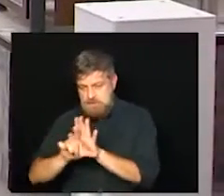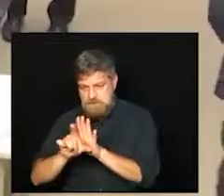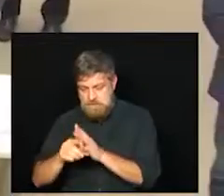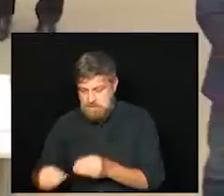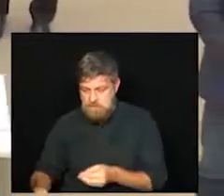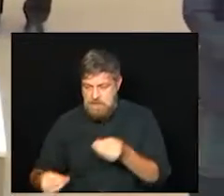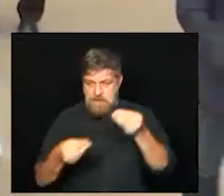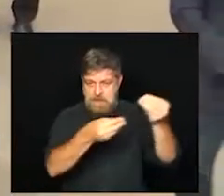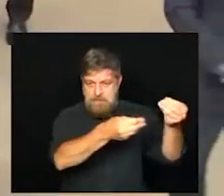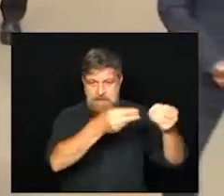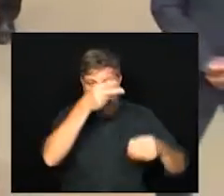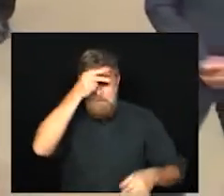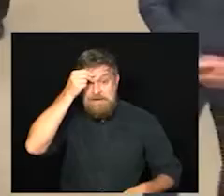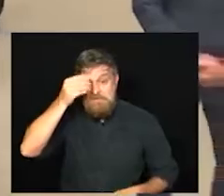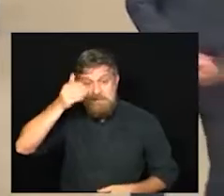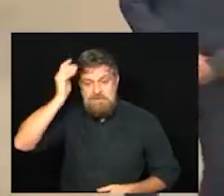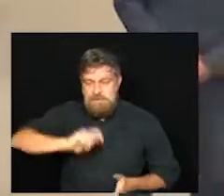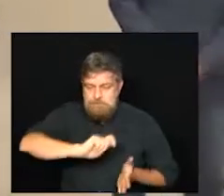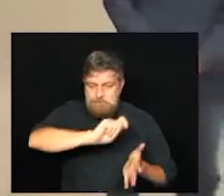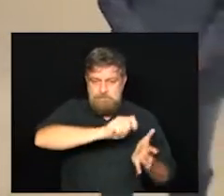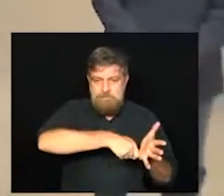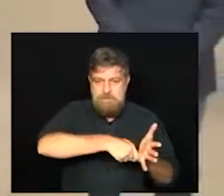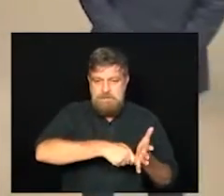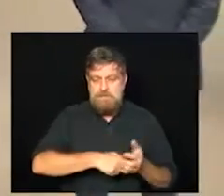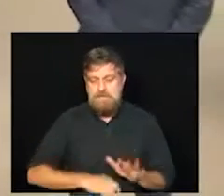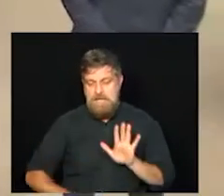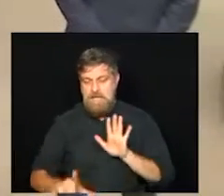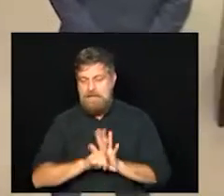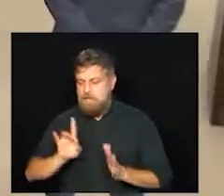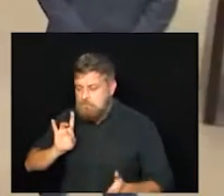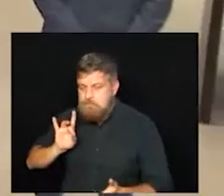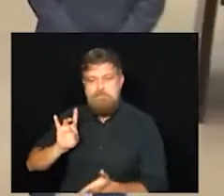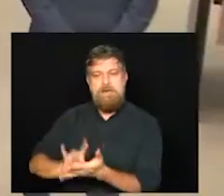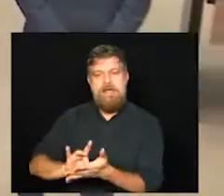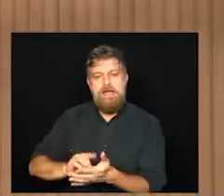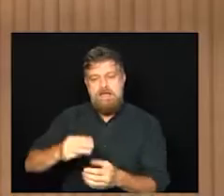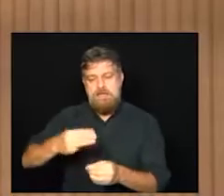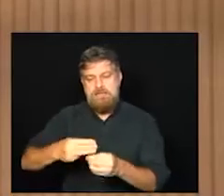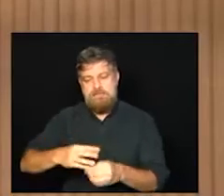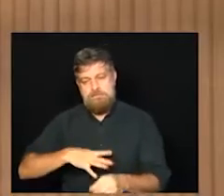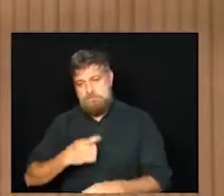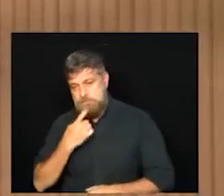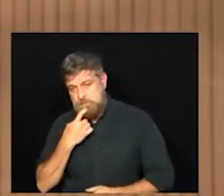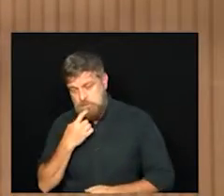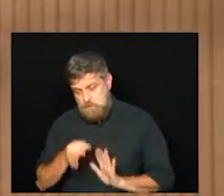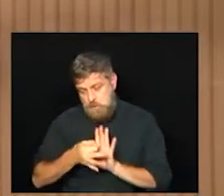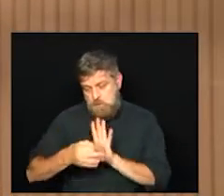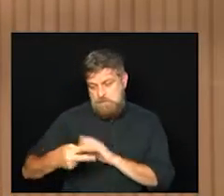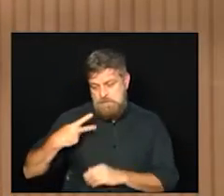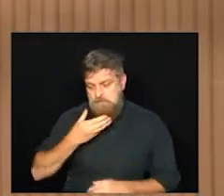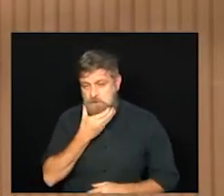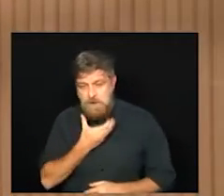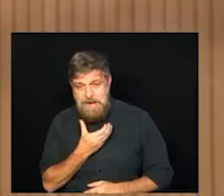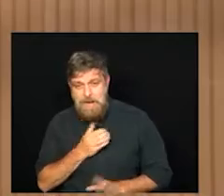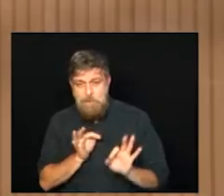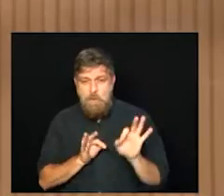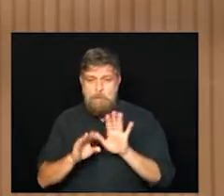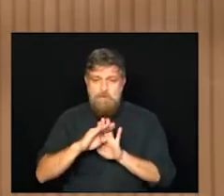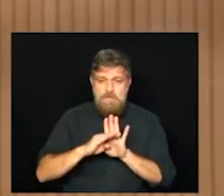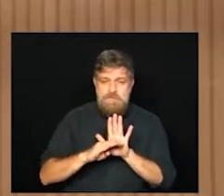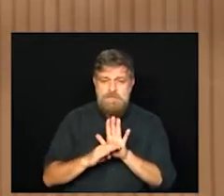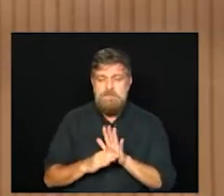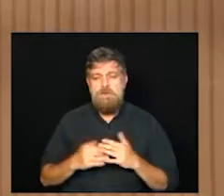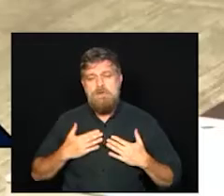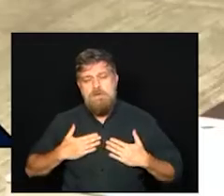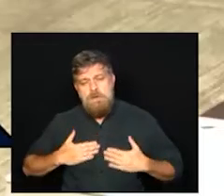será encaminhado para a sanção do prefeito e se tornar lei municipal. Para o vereador Carmo Luiz, o projeto é um alento